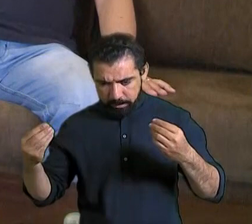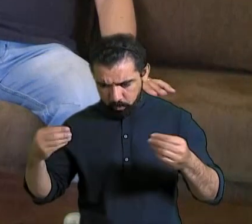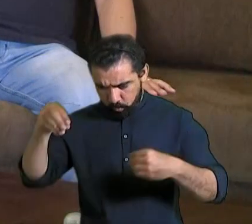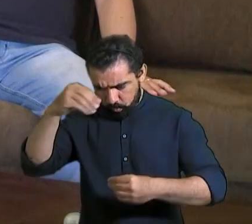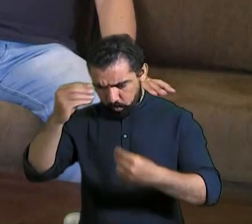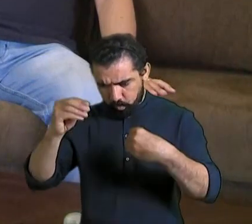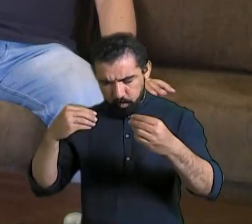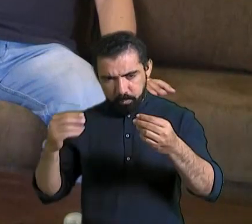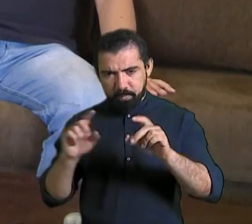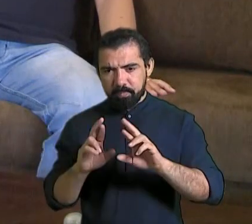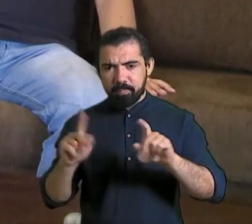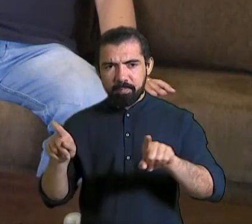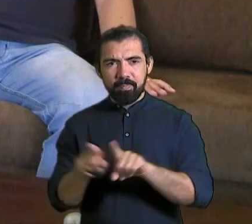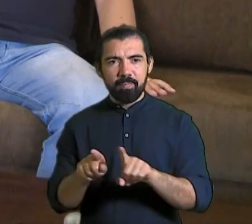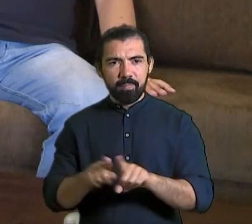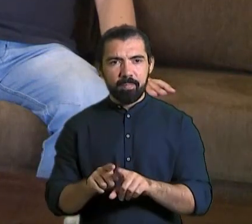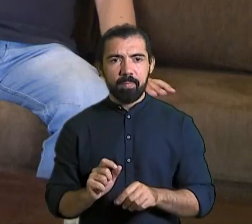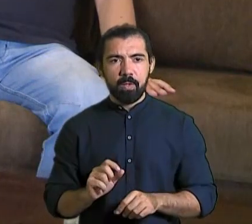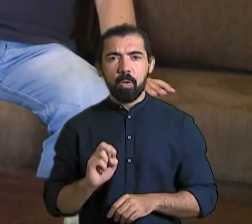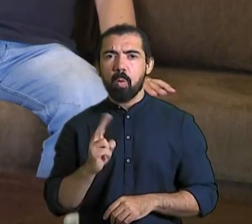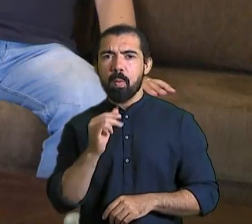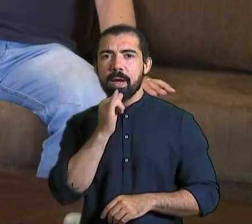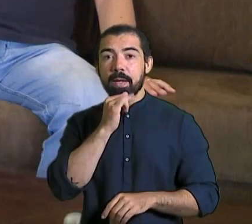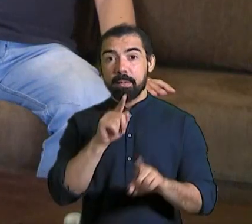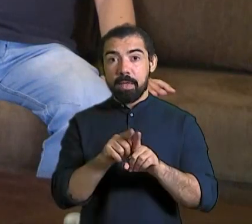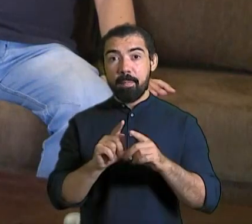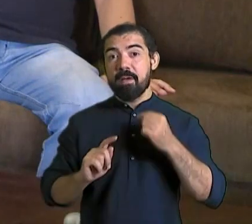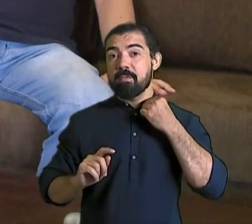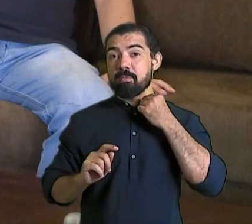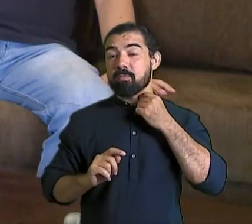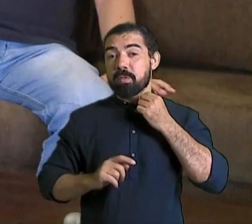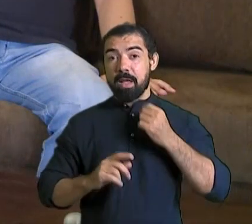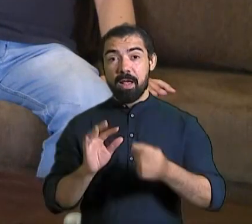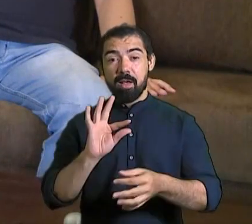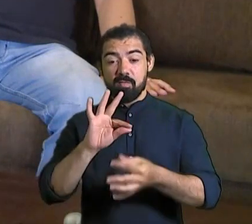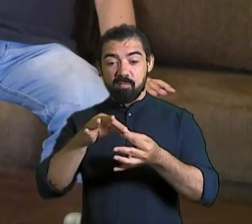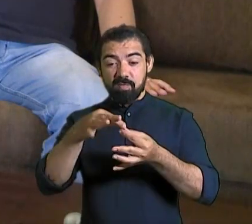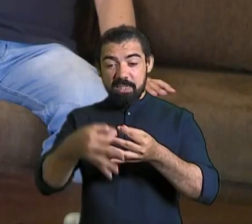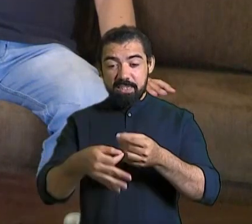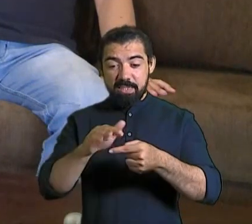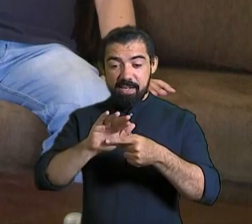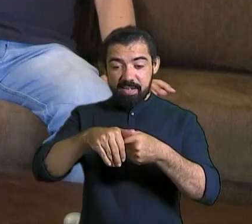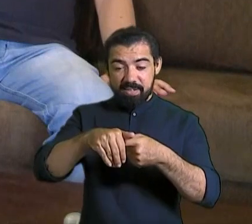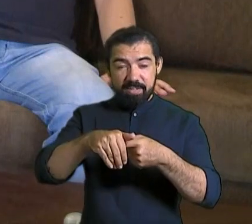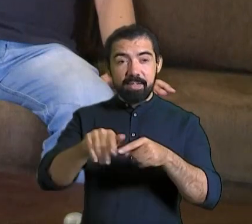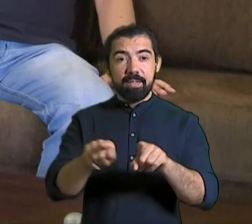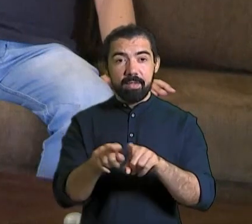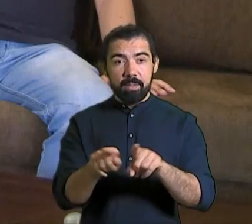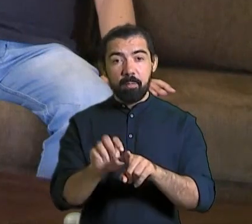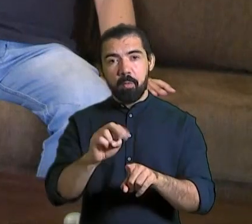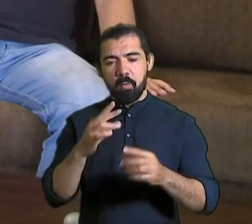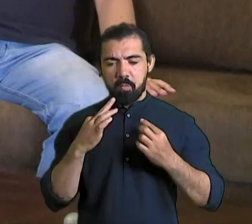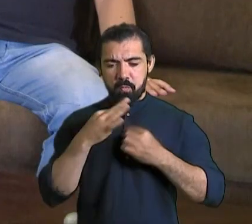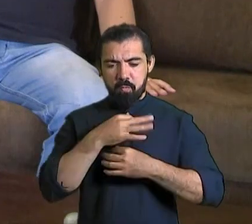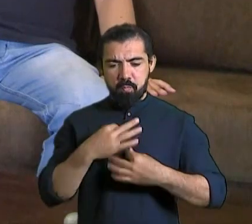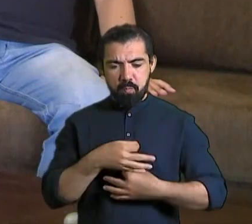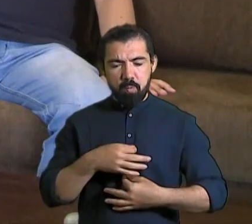um pouco diferente, às vezes alguma etiqueta, às vezes um botãozinho, e às